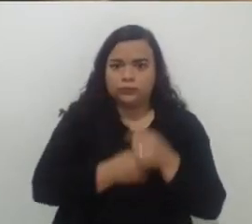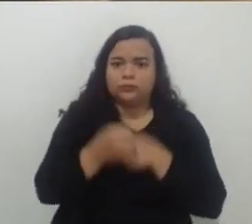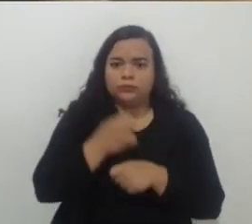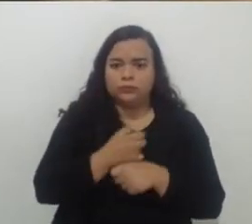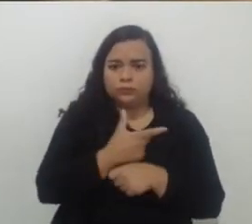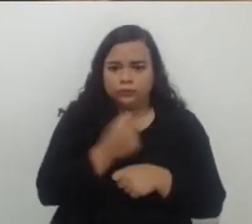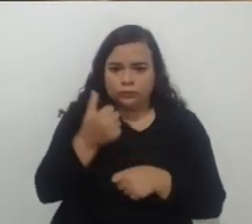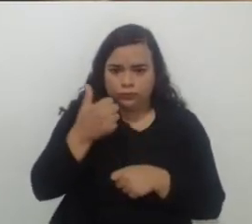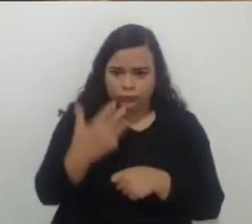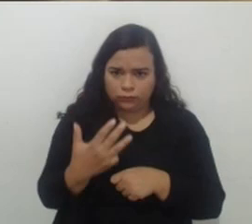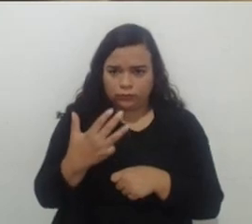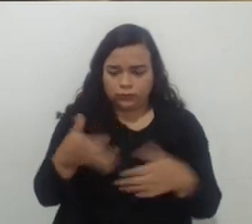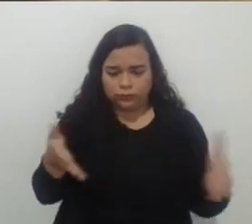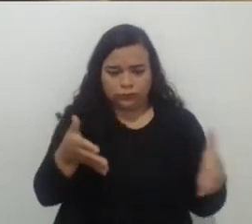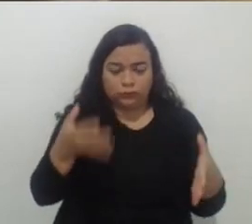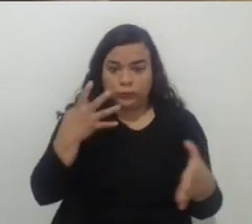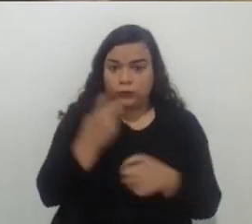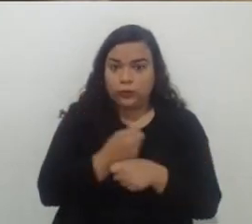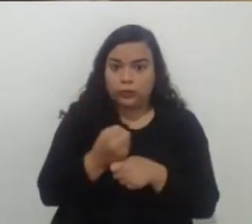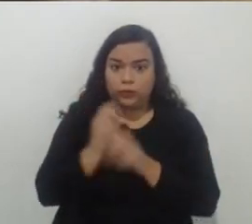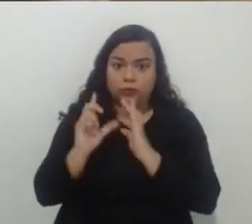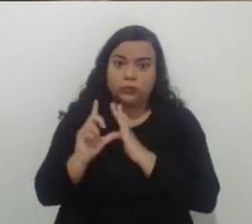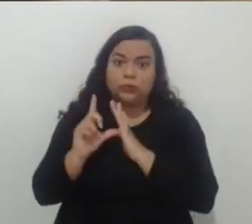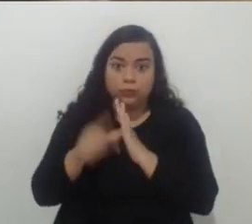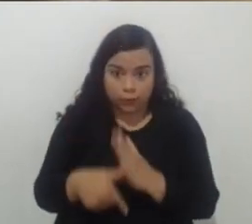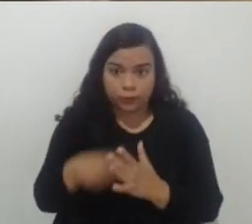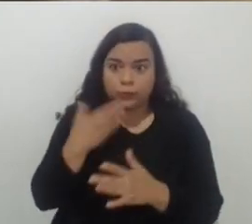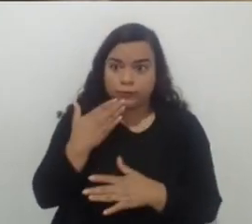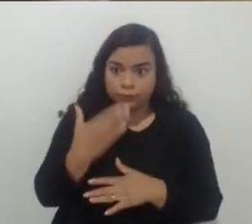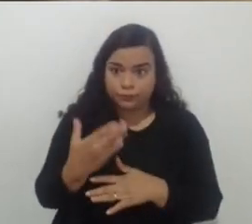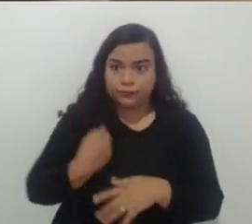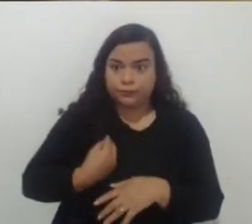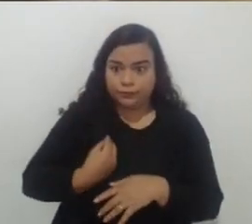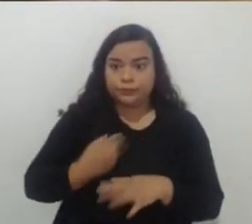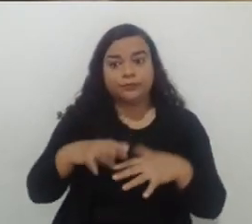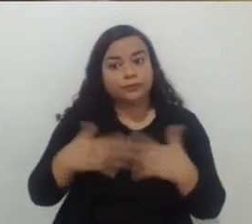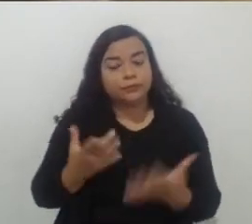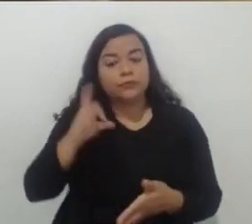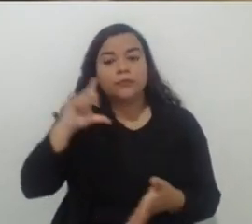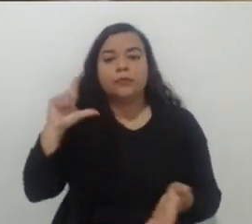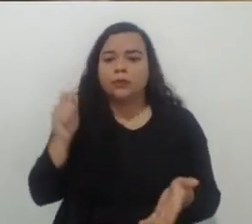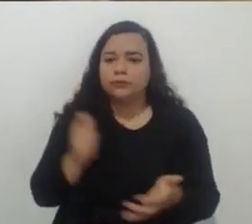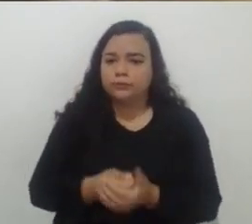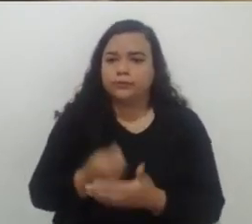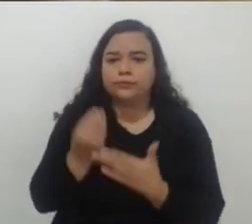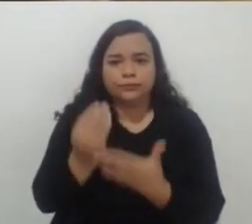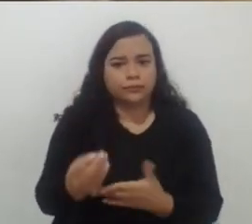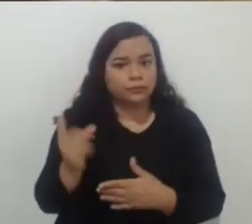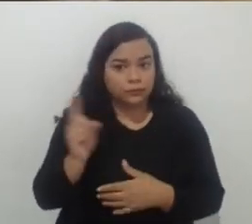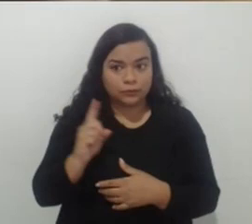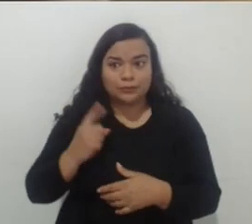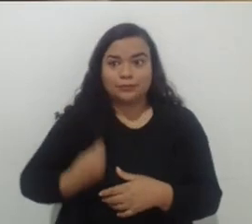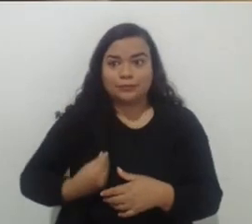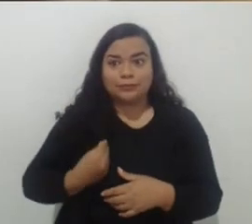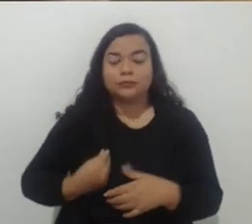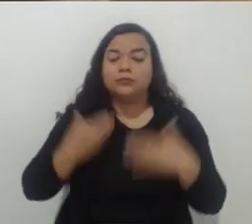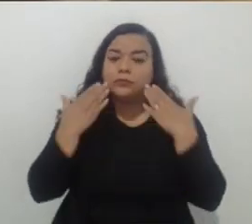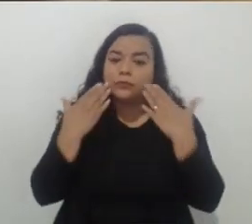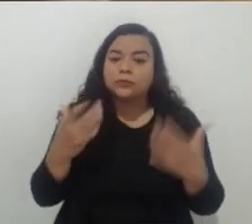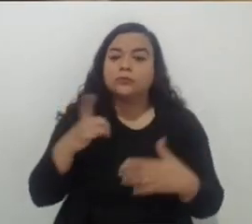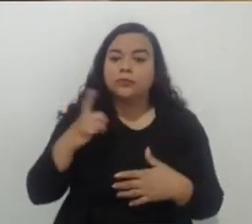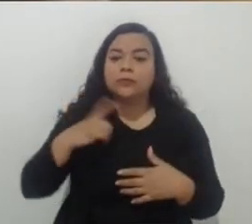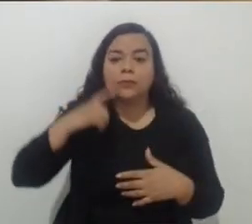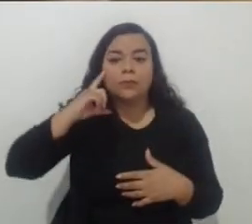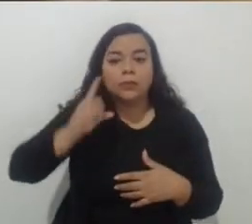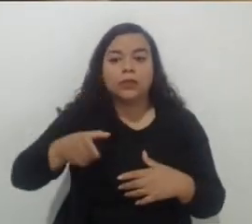o requerimento de habilitação. Então, dessa decisão que indefere a habilitação, foi interposto o mandado de